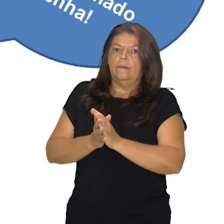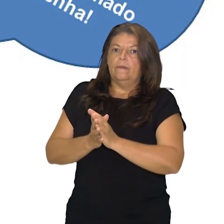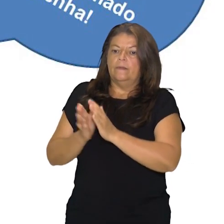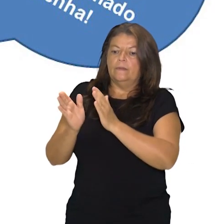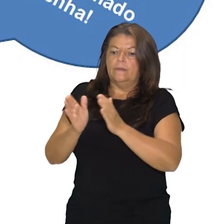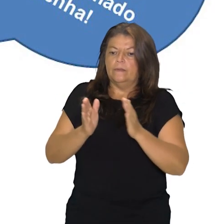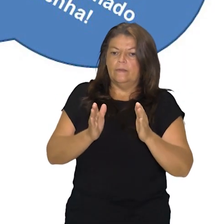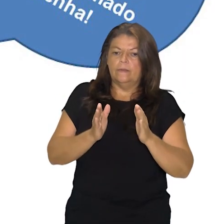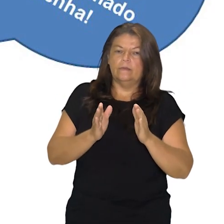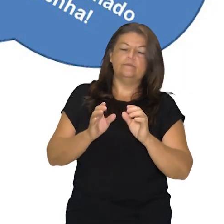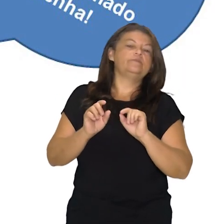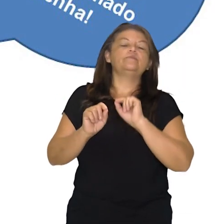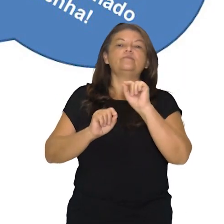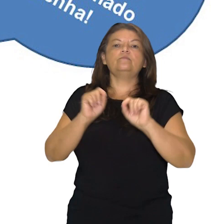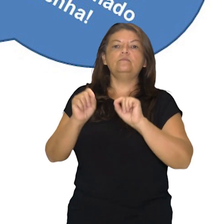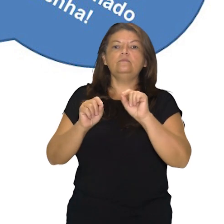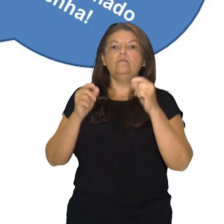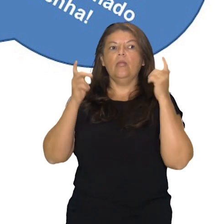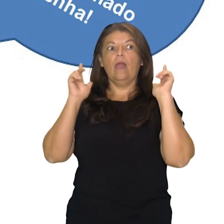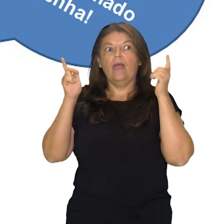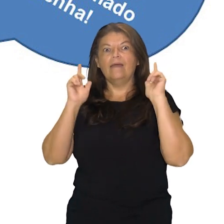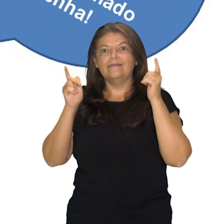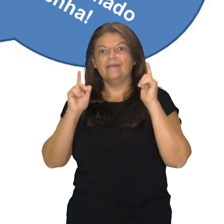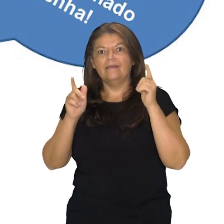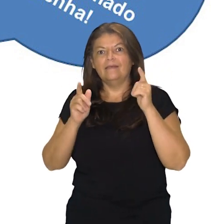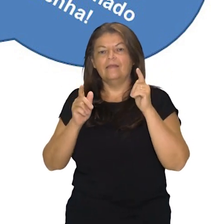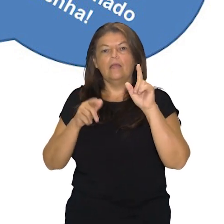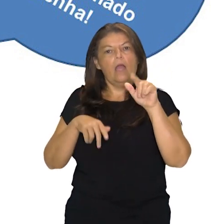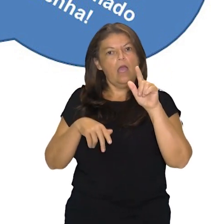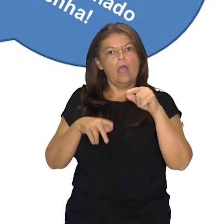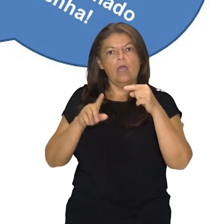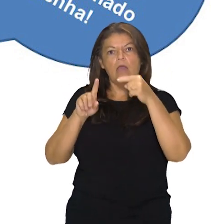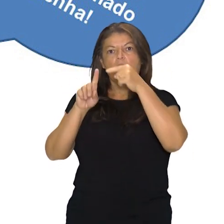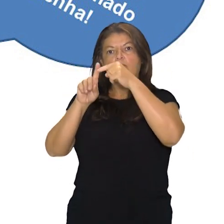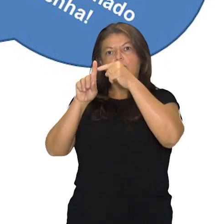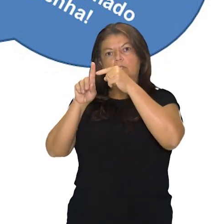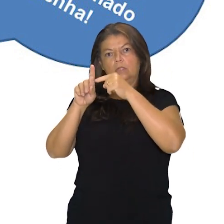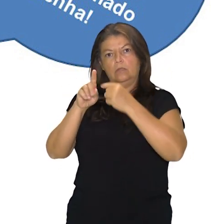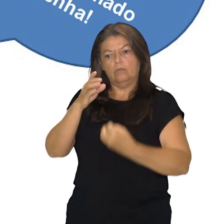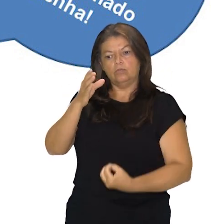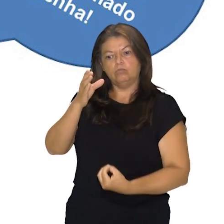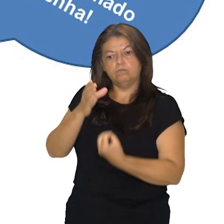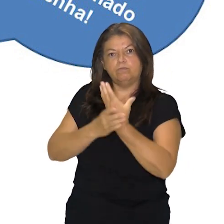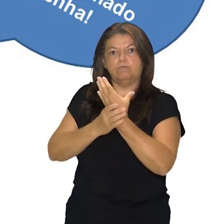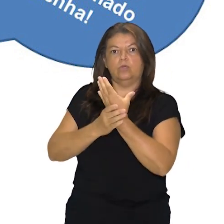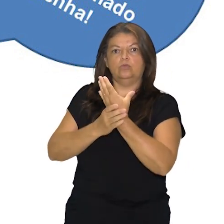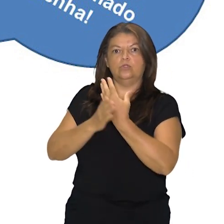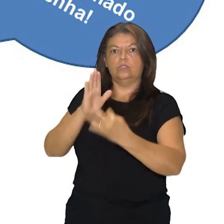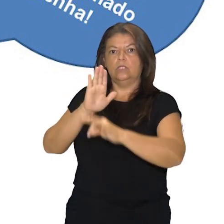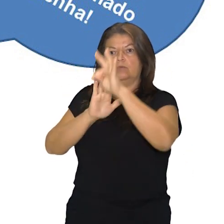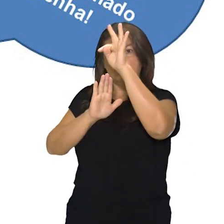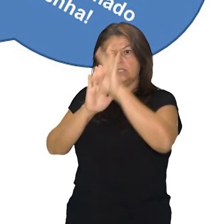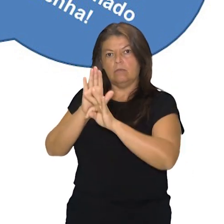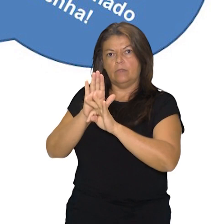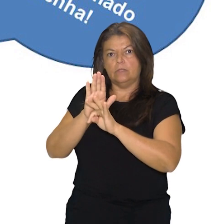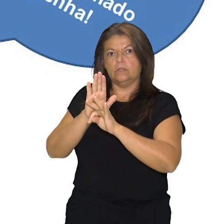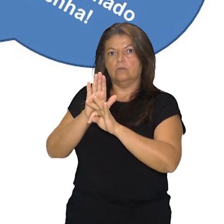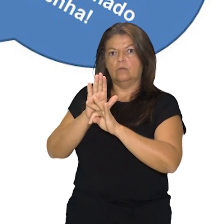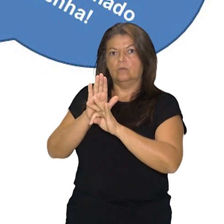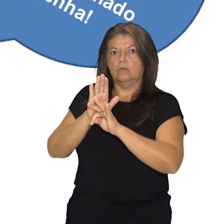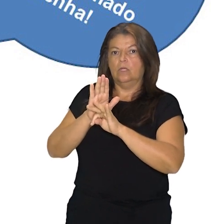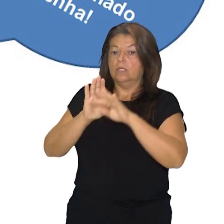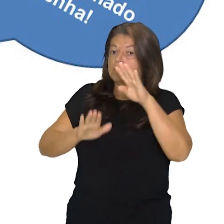que é resenha crítica? Resenha crítica é um tipo de resumo informativo, interpretativo, sobre